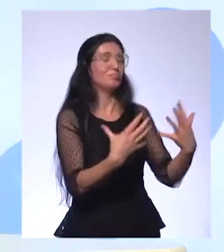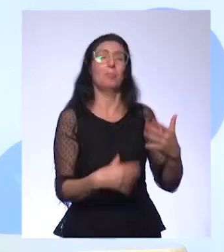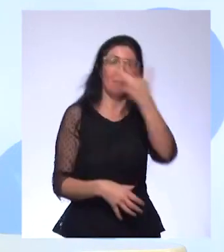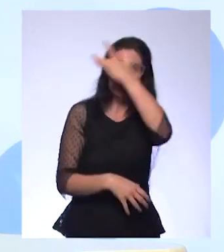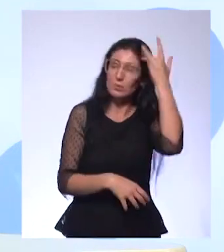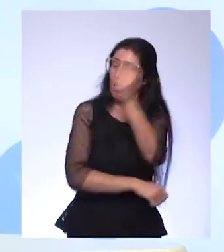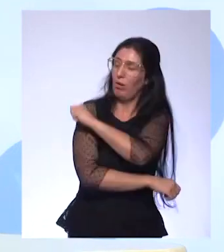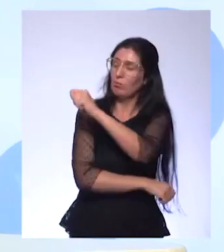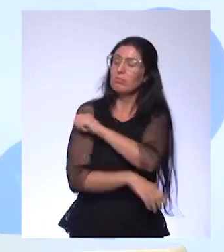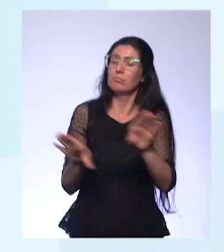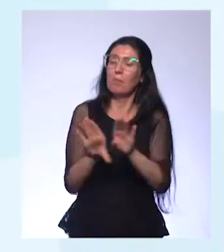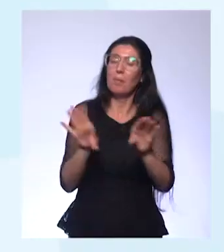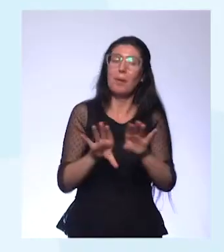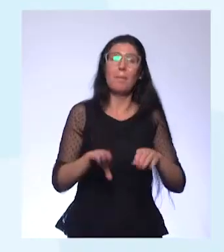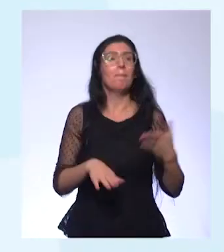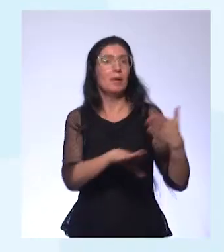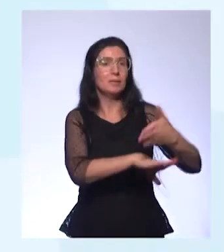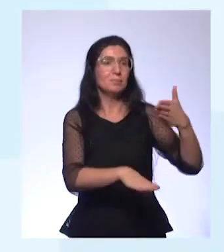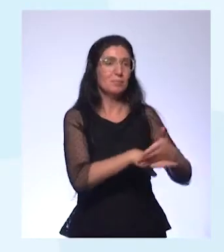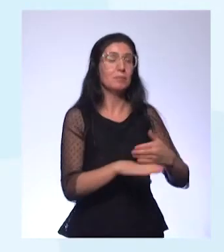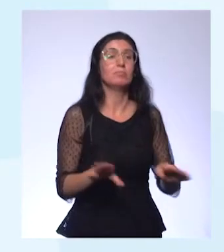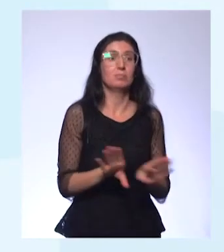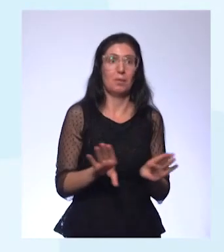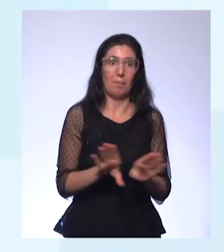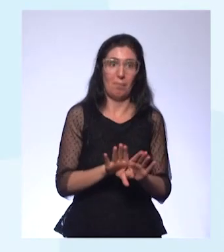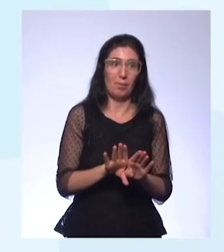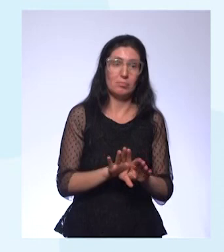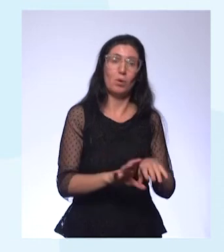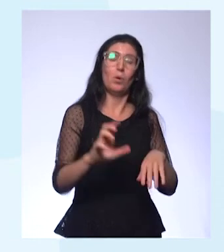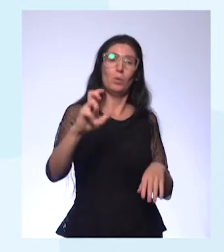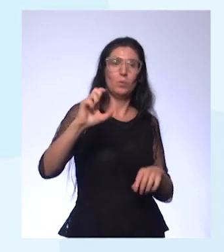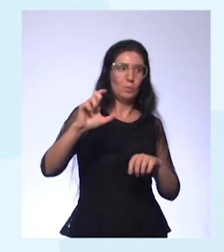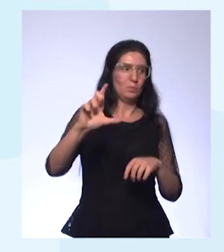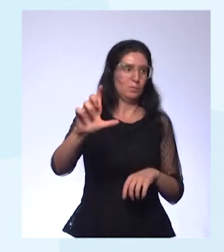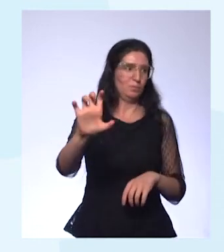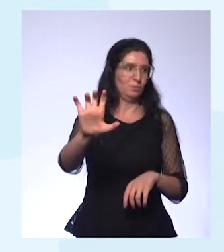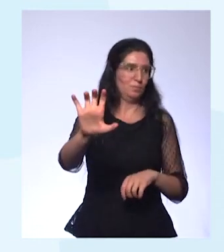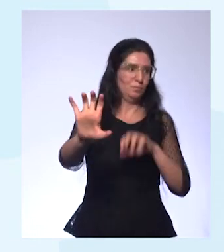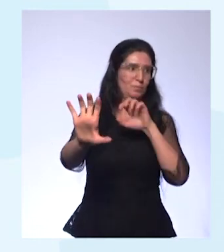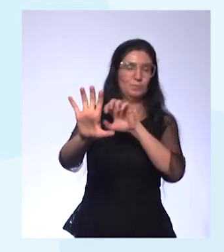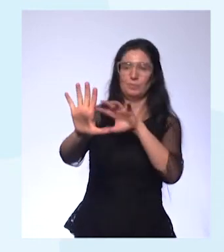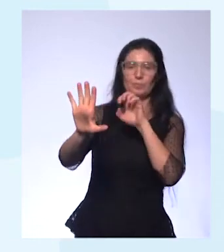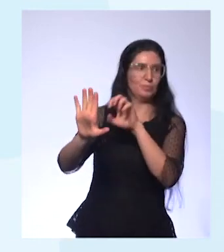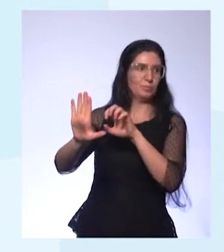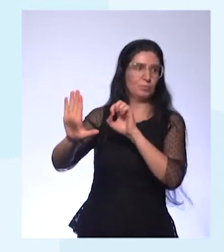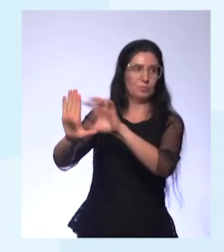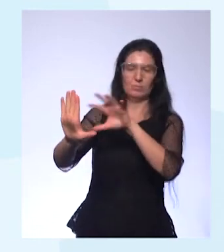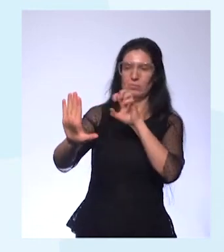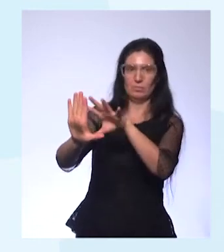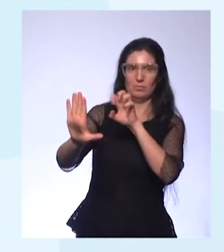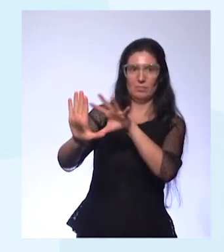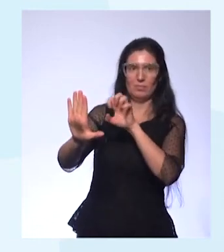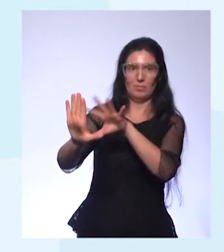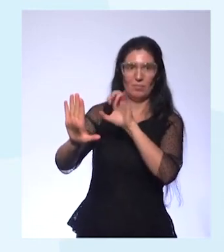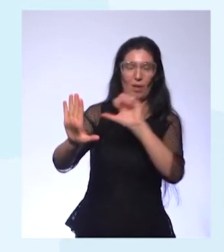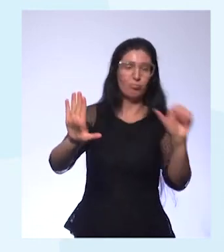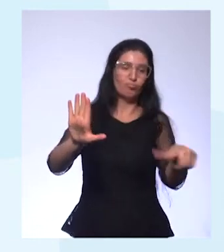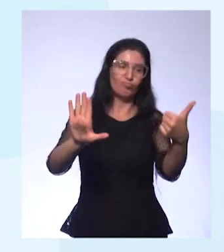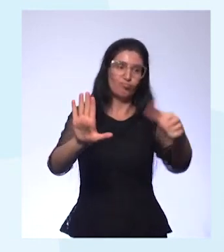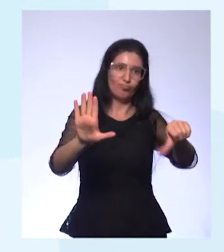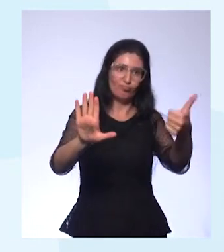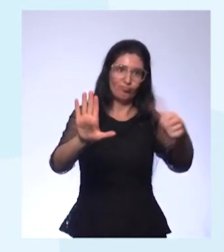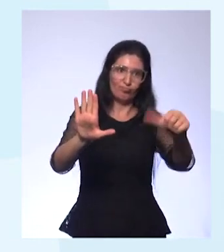conosco e, claro, não deixe de avaliar a nossa aula através do QR Code e do link que aparece aí na tela para vocês.